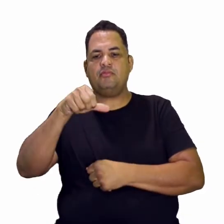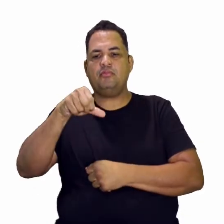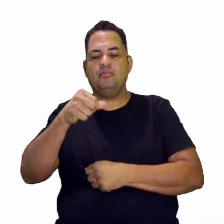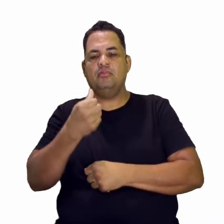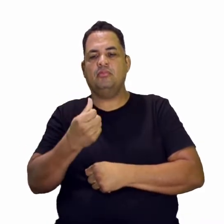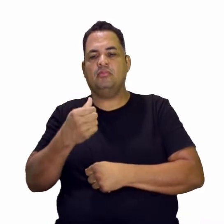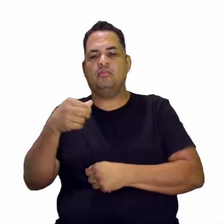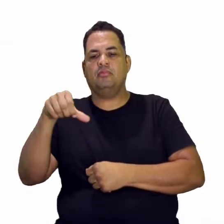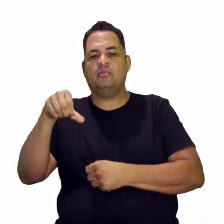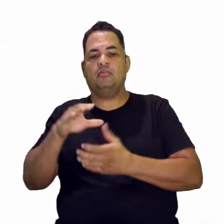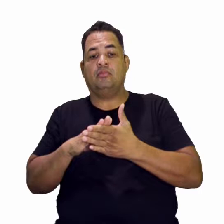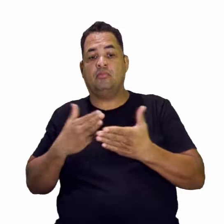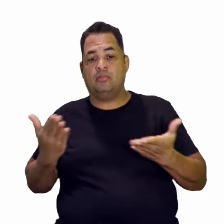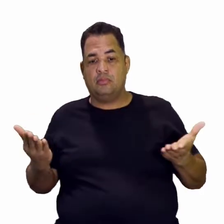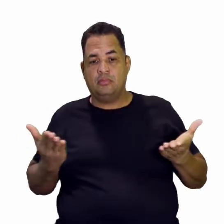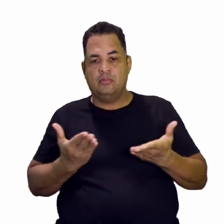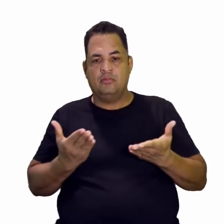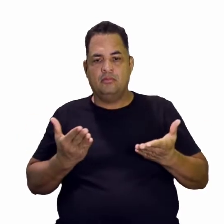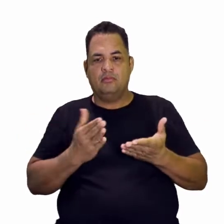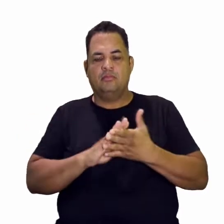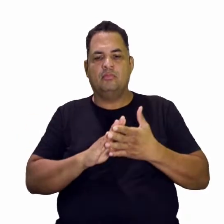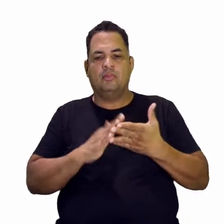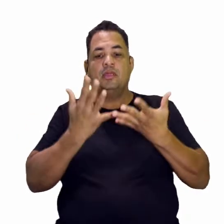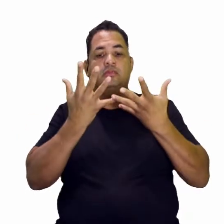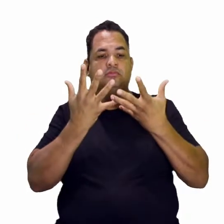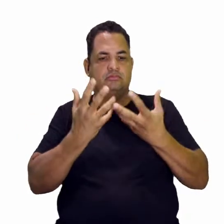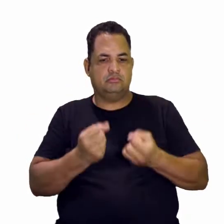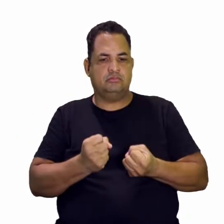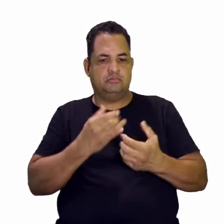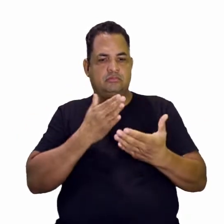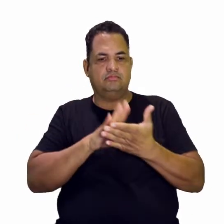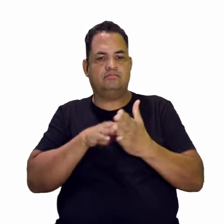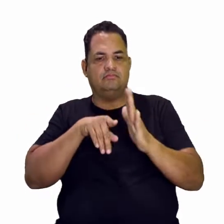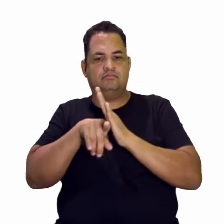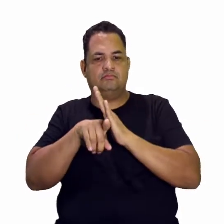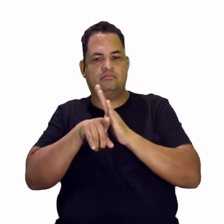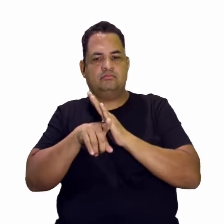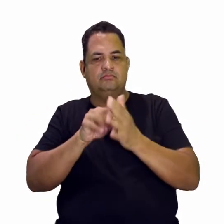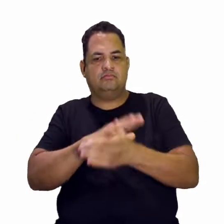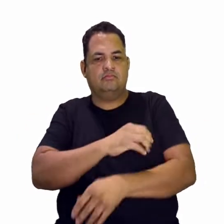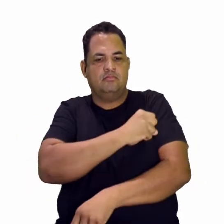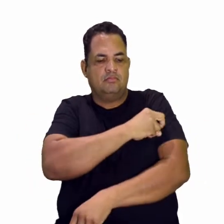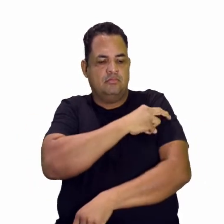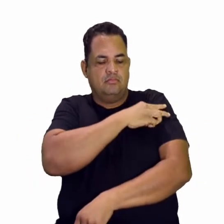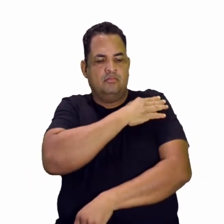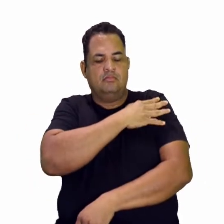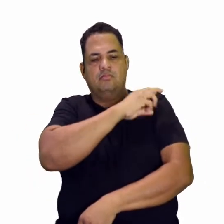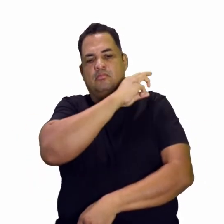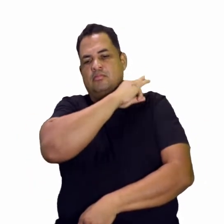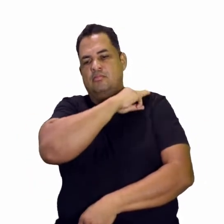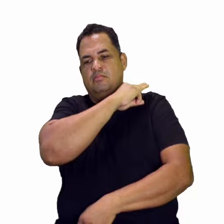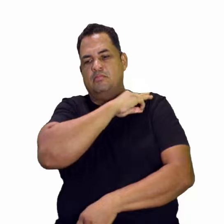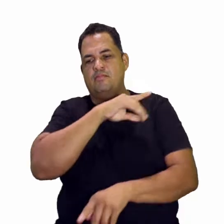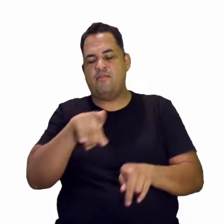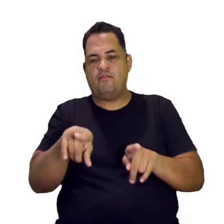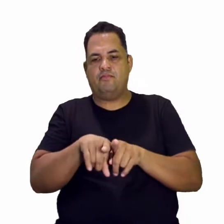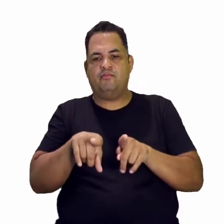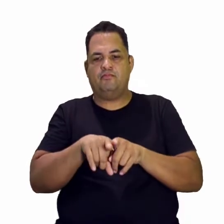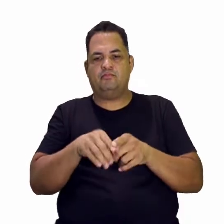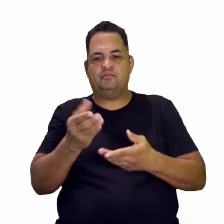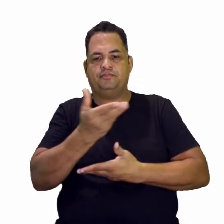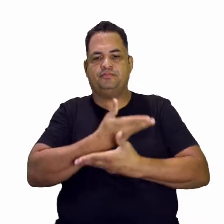1969 e até hoje é uma das mais aceitas e estudadas no ensino fundamental e no nosso ensino médio